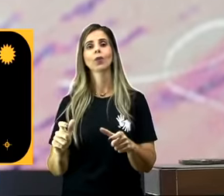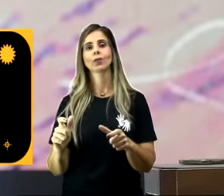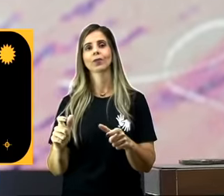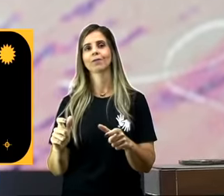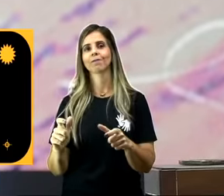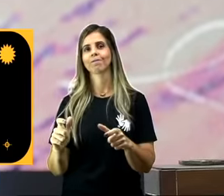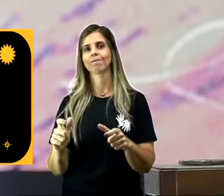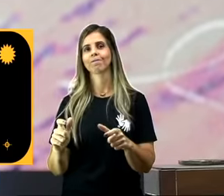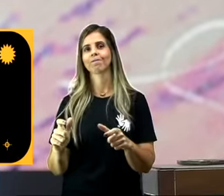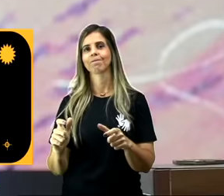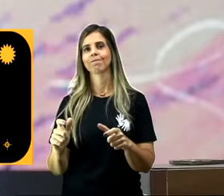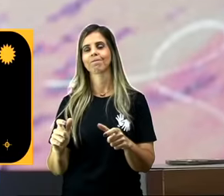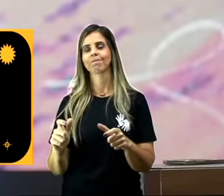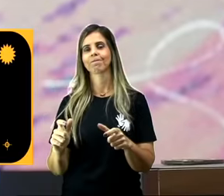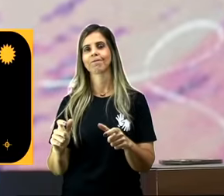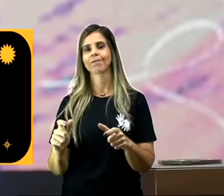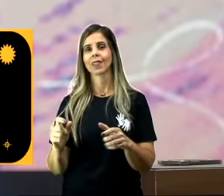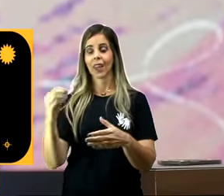O que é Decápolis?